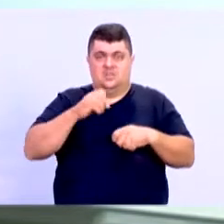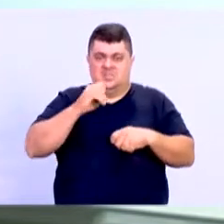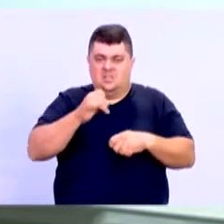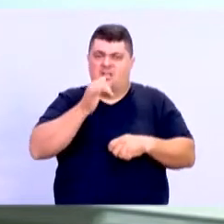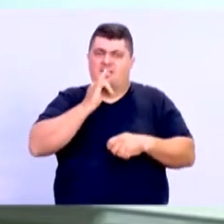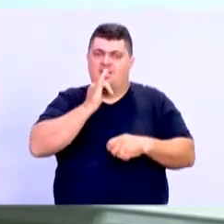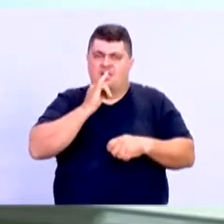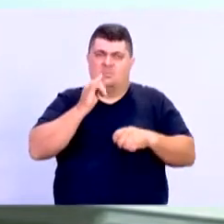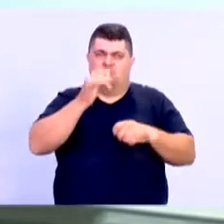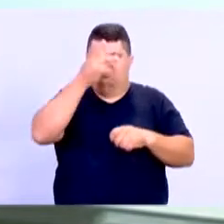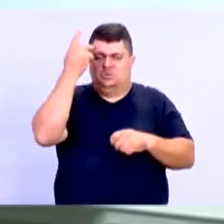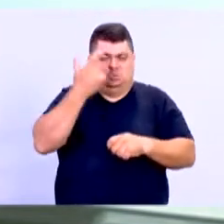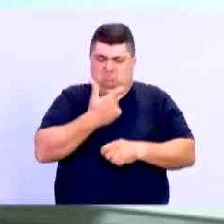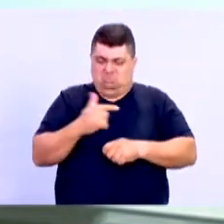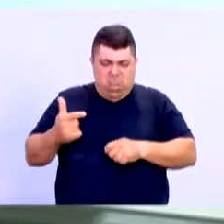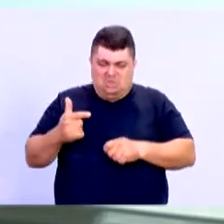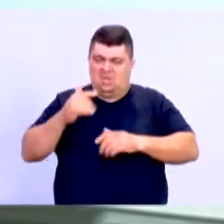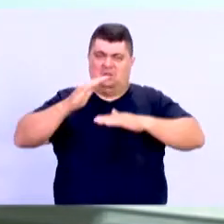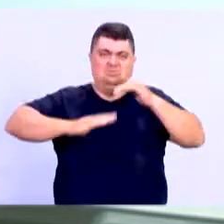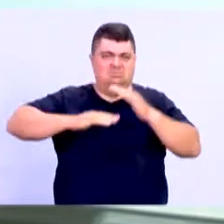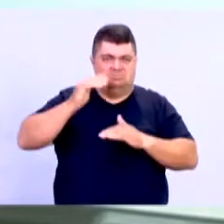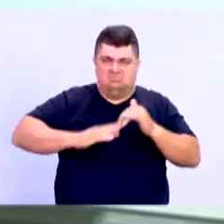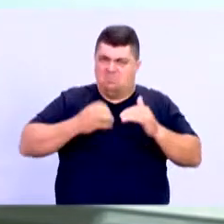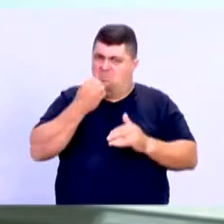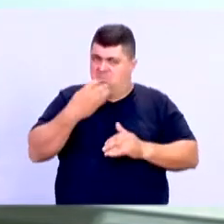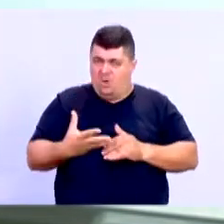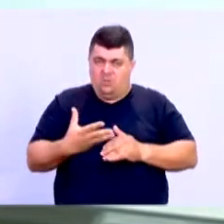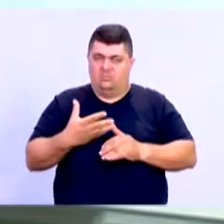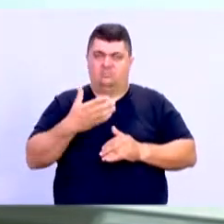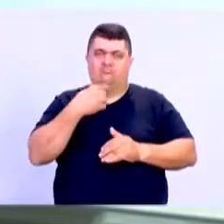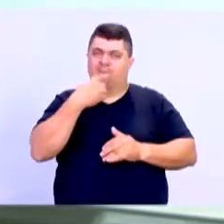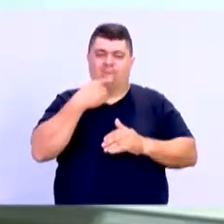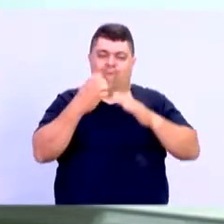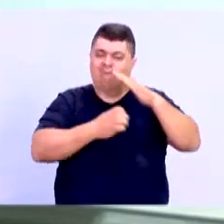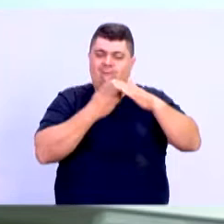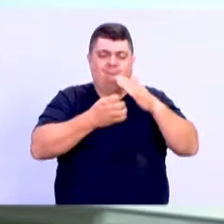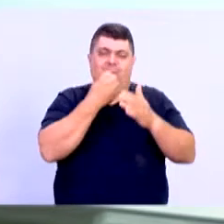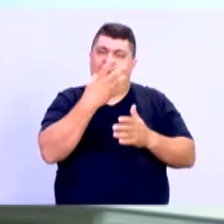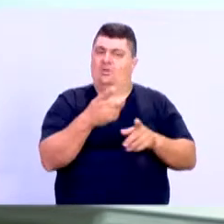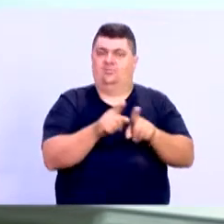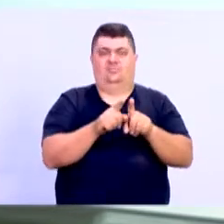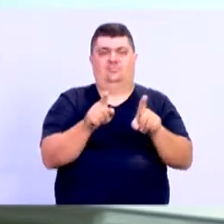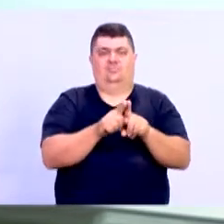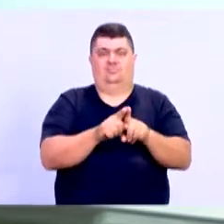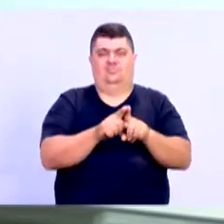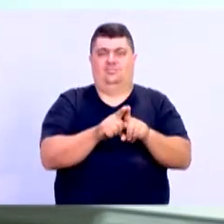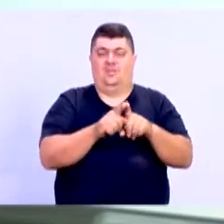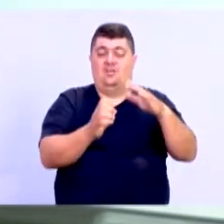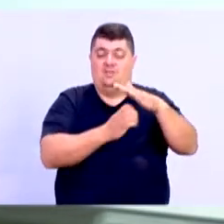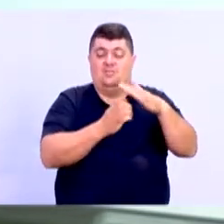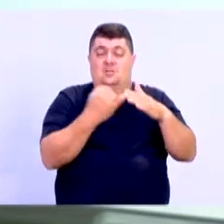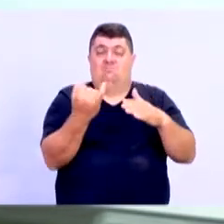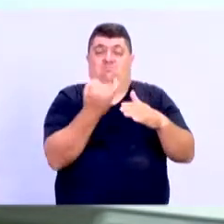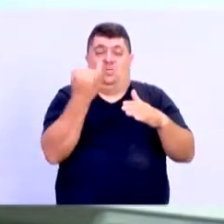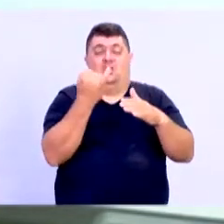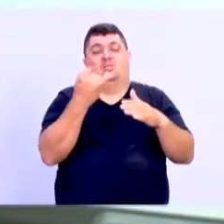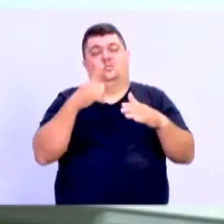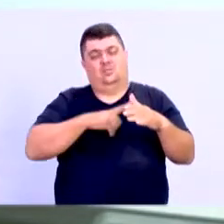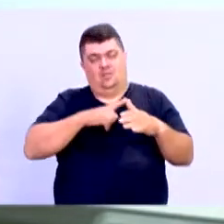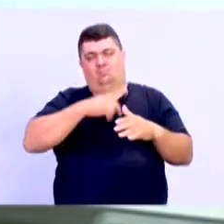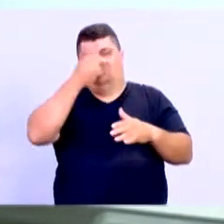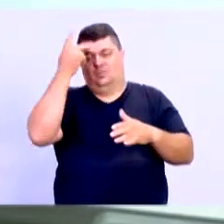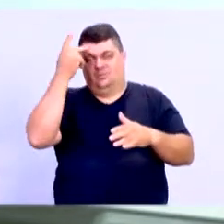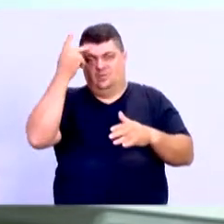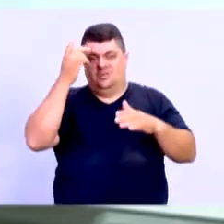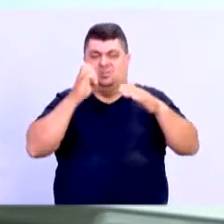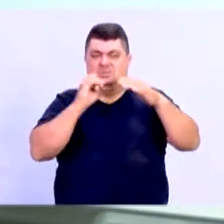pessoas qualificadas, se eu não tenho pessoas excelentes, eu não tenho organização excelente. Se eu também não sou uma organização